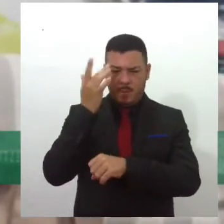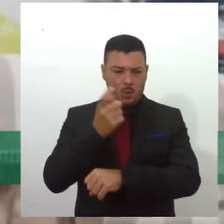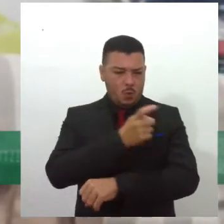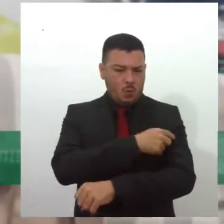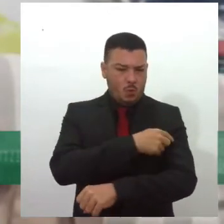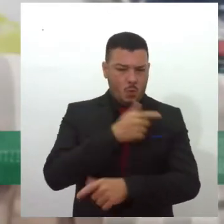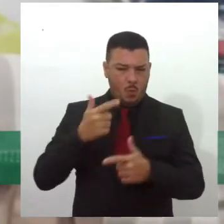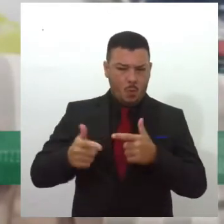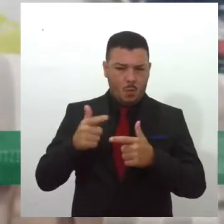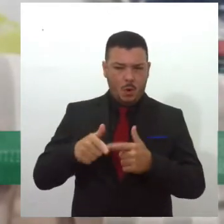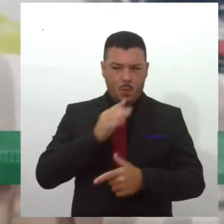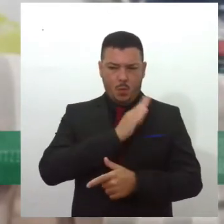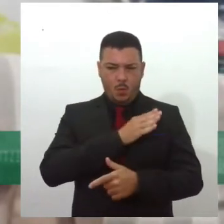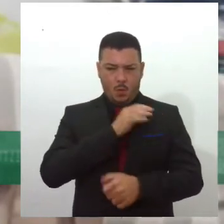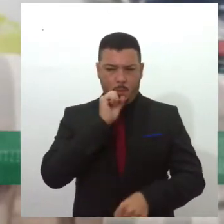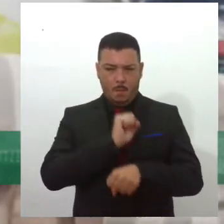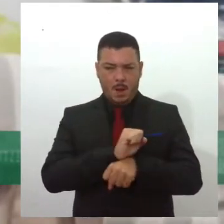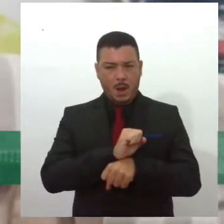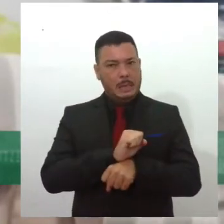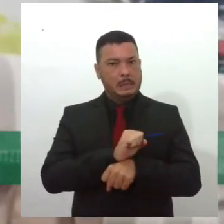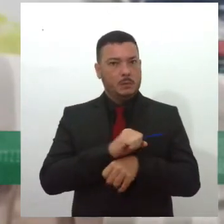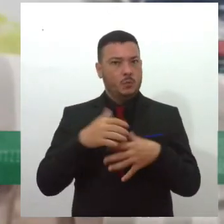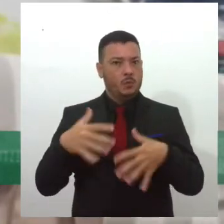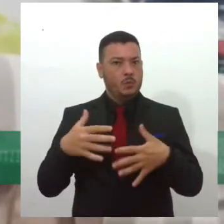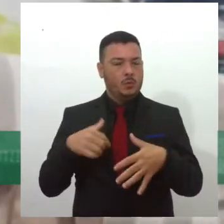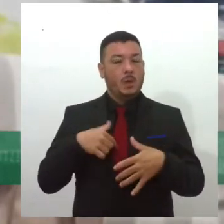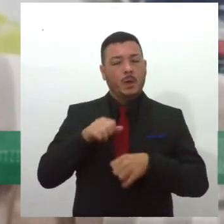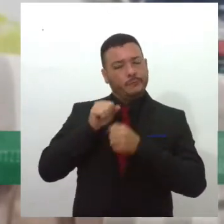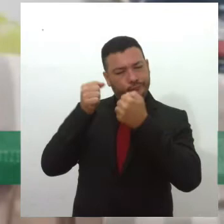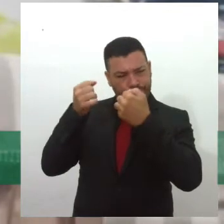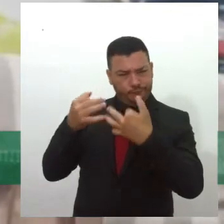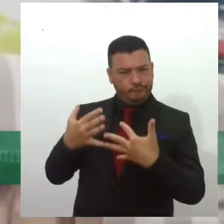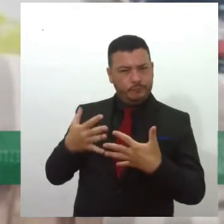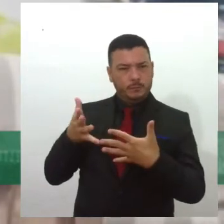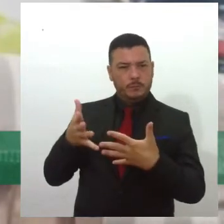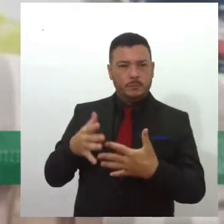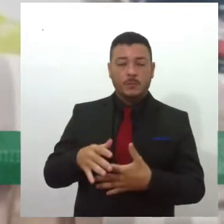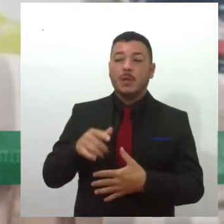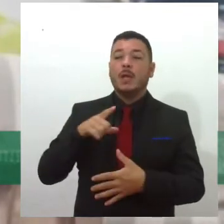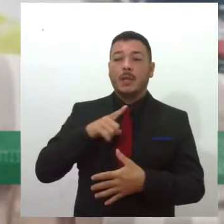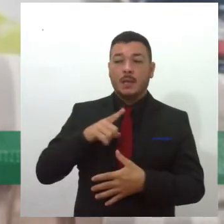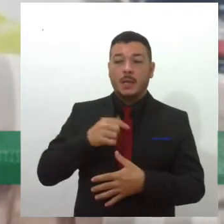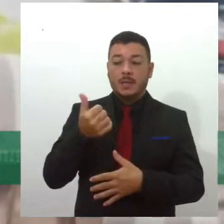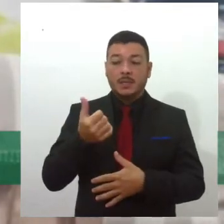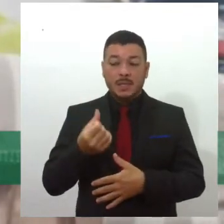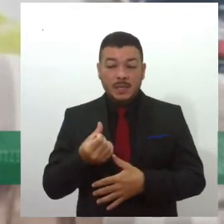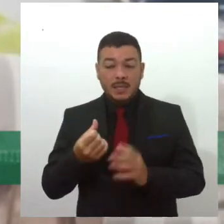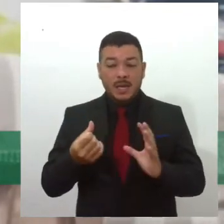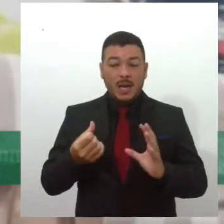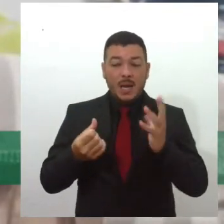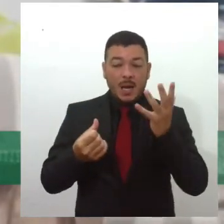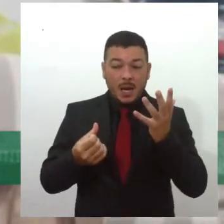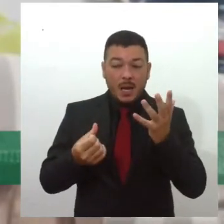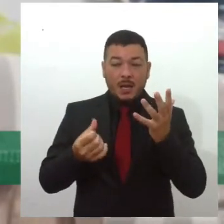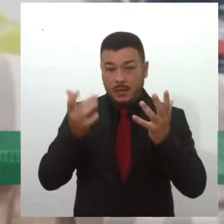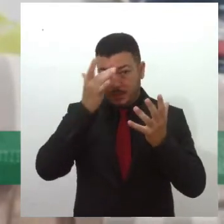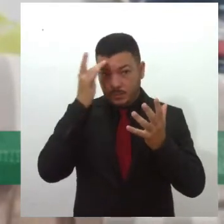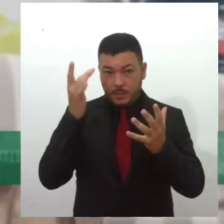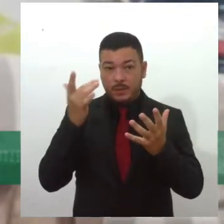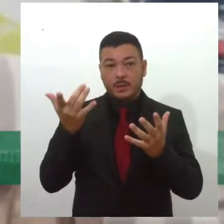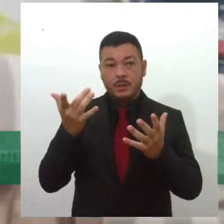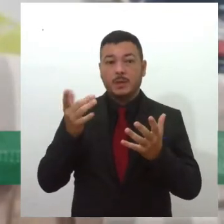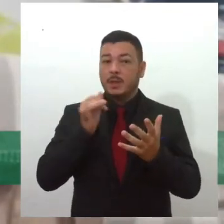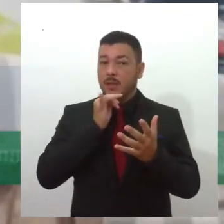Pfizer estavam inflamando o coração. Aí eu disse para ela, existe 16 casos a cada 1 milhão de vacinados